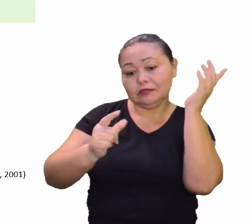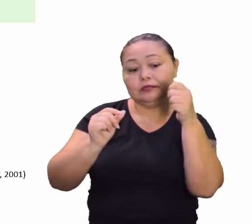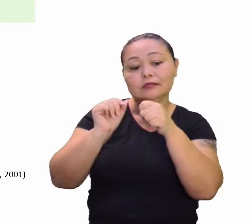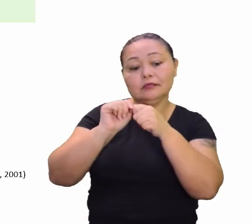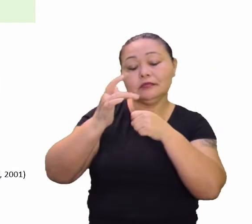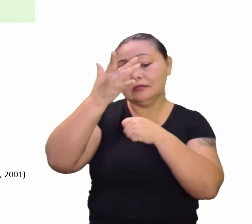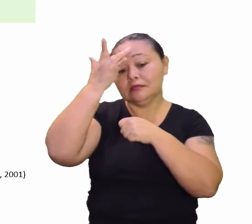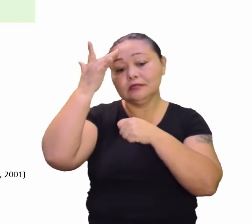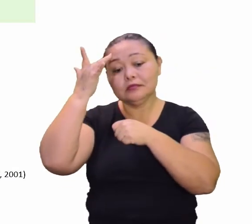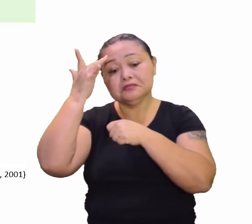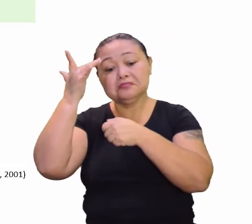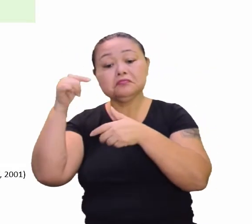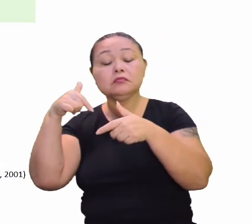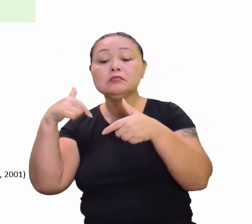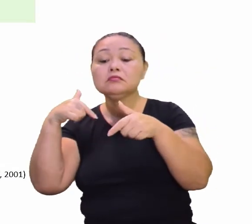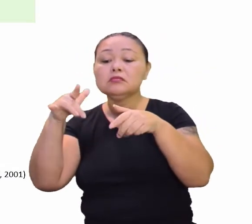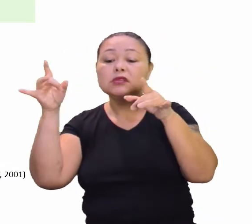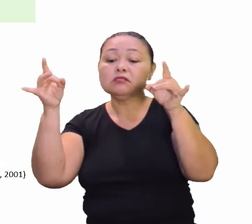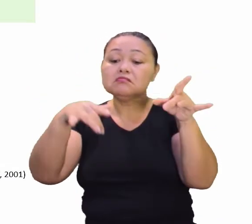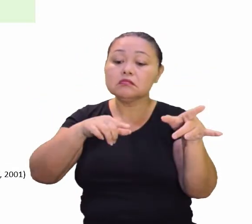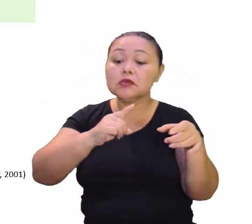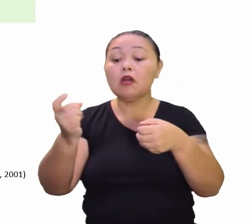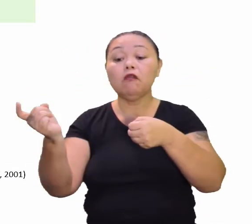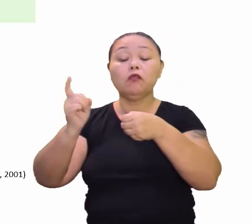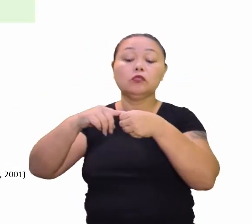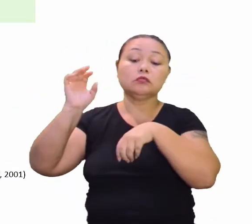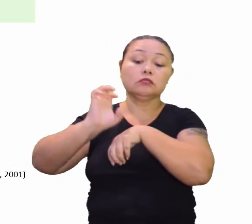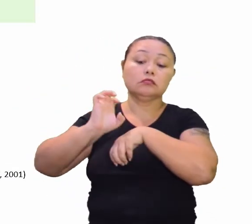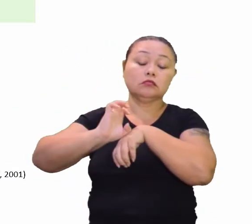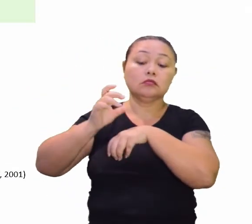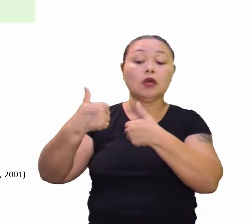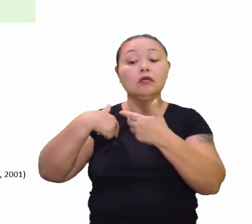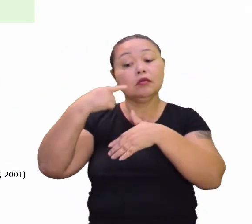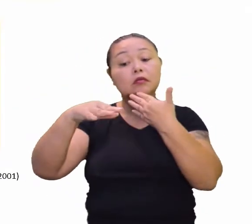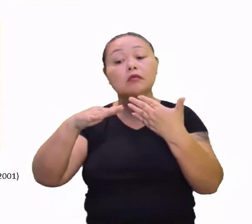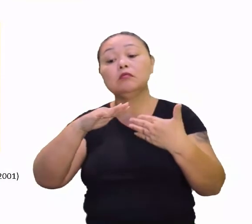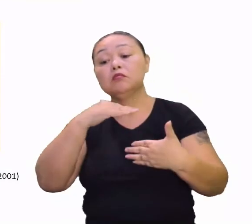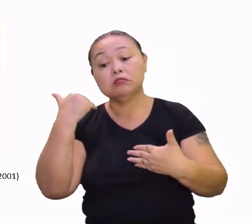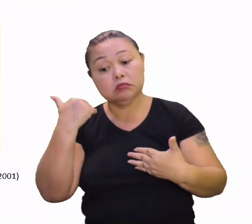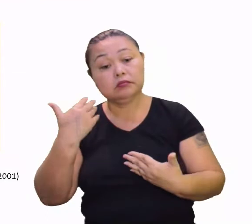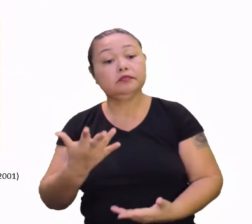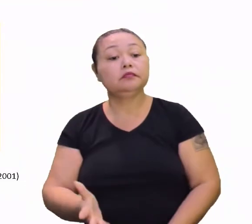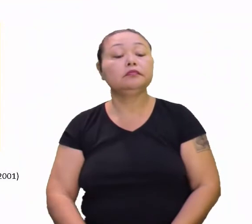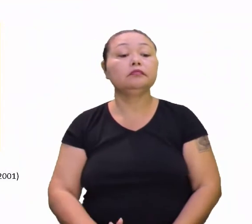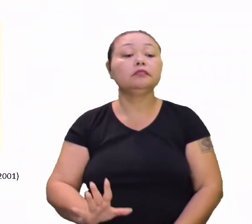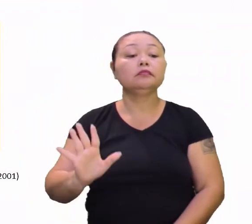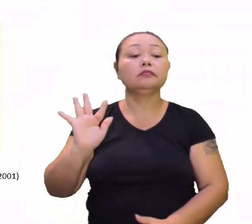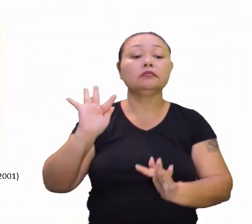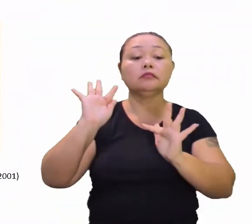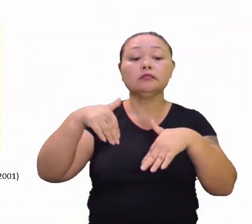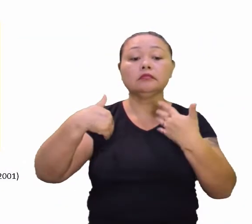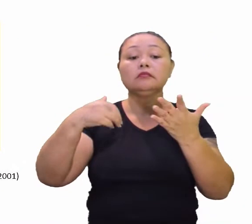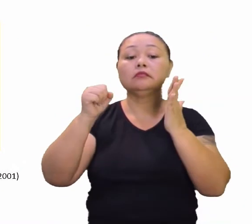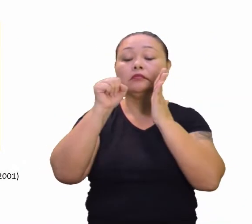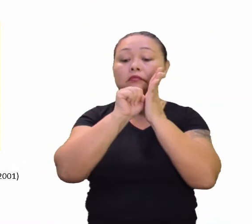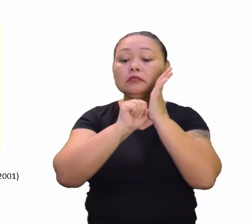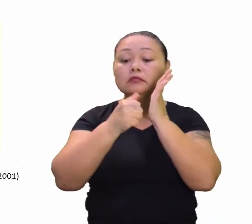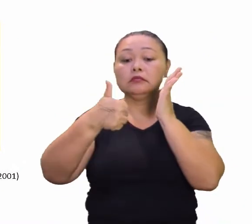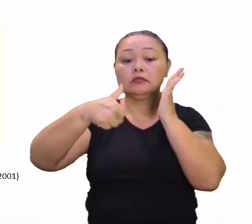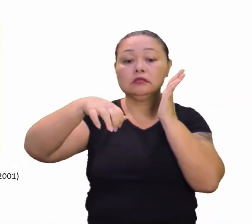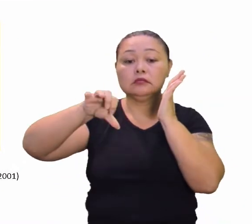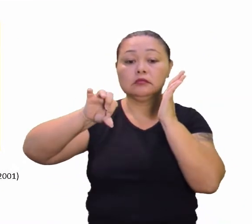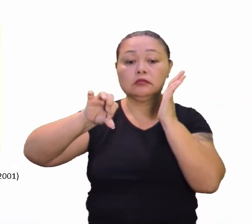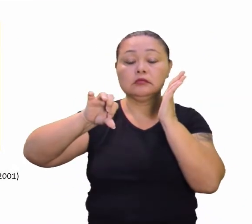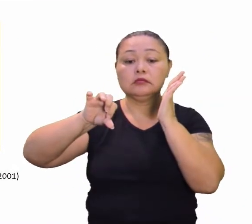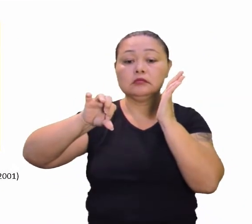ela trabalhavam, deixaram de tudo e voltaram para o seu estado, e outros nem voltaram porque morreram, né, professor? Exatamente. Então, no final do século